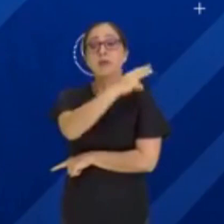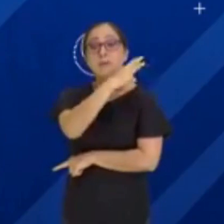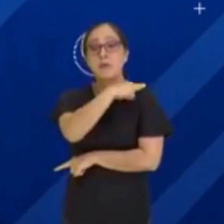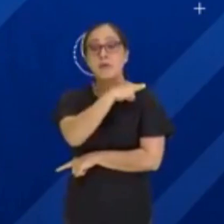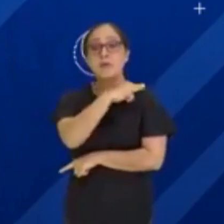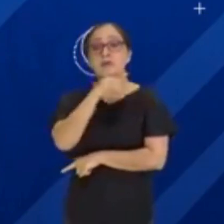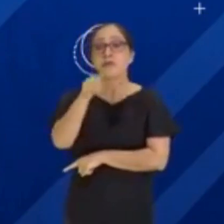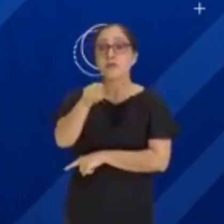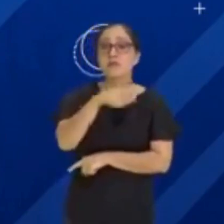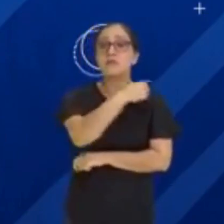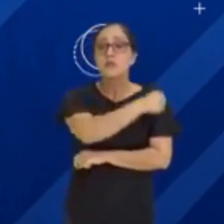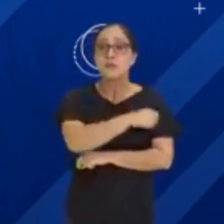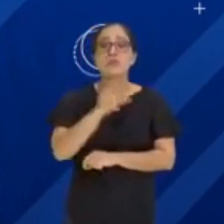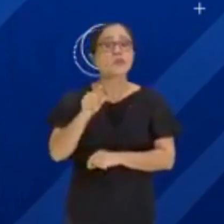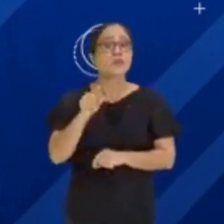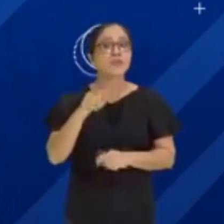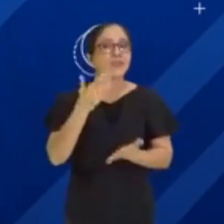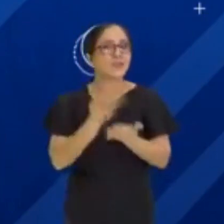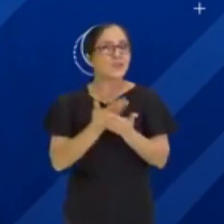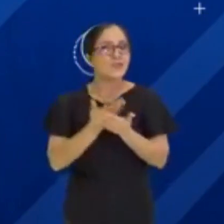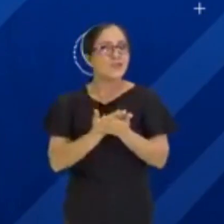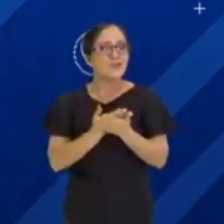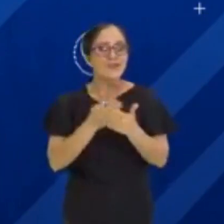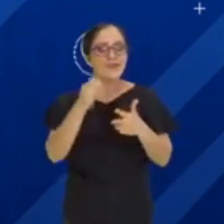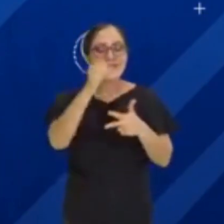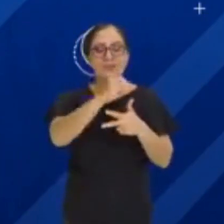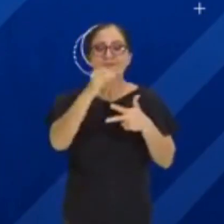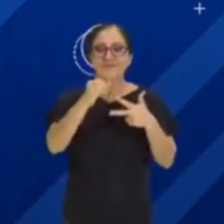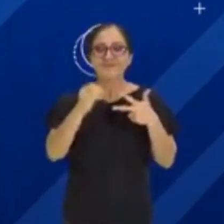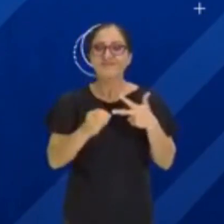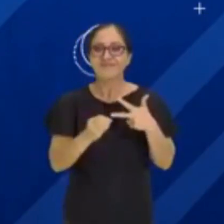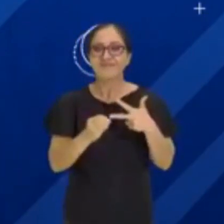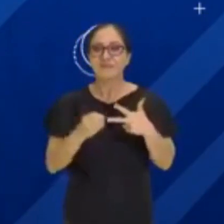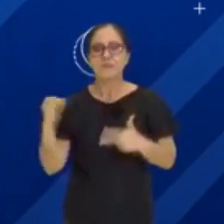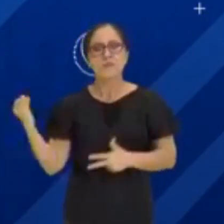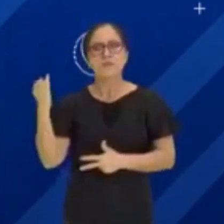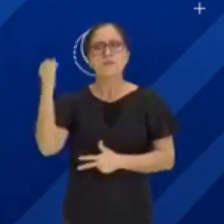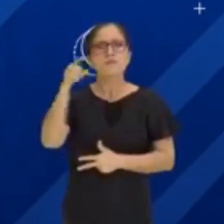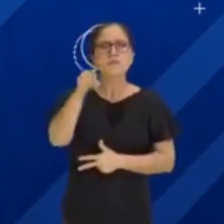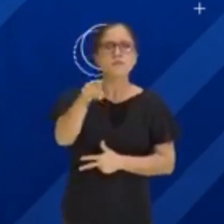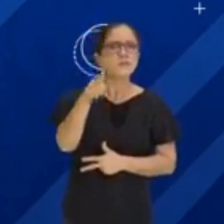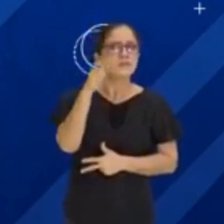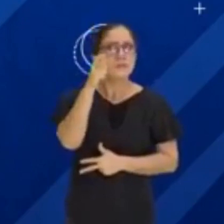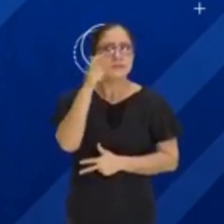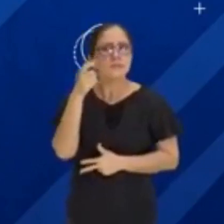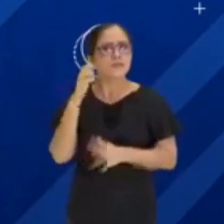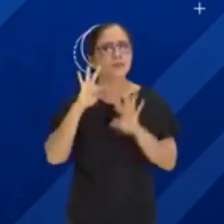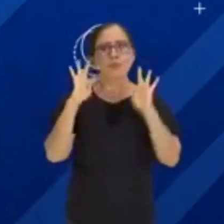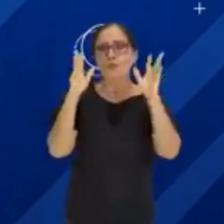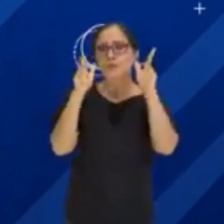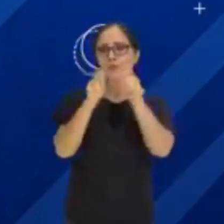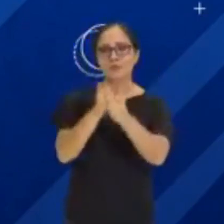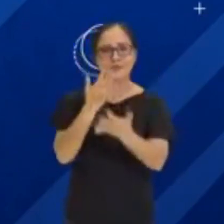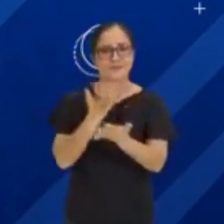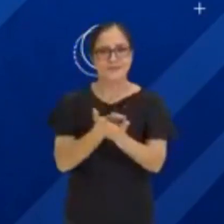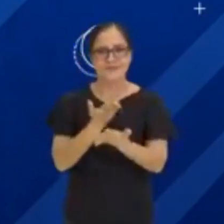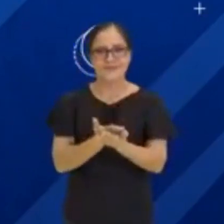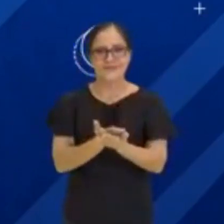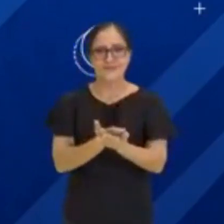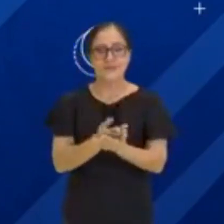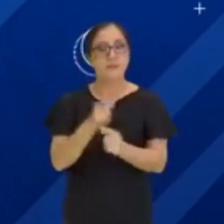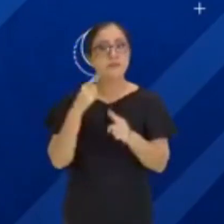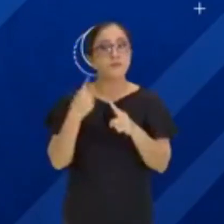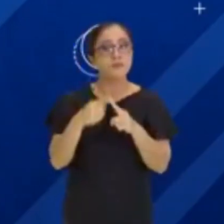e para aqueles que estão se preparando para o Enem. É importante que você assista todas as aulas. Afinal, cerca